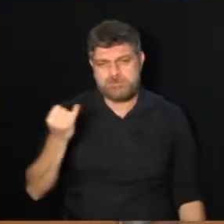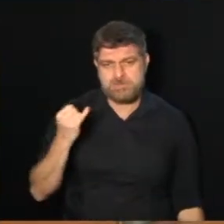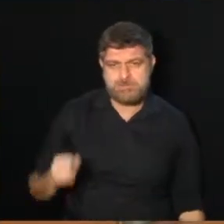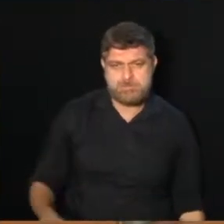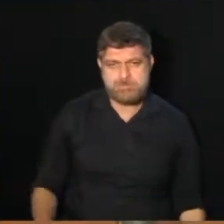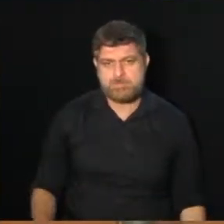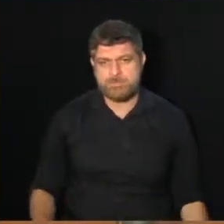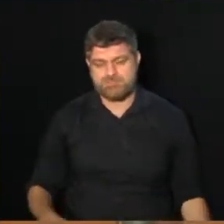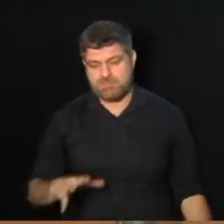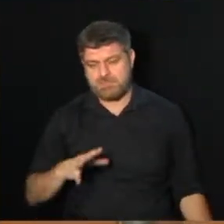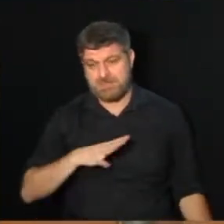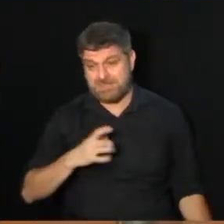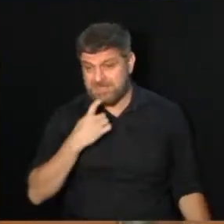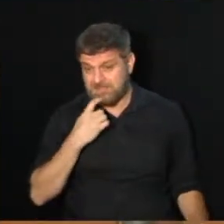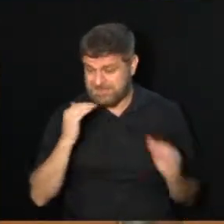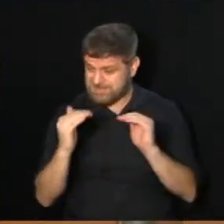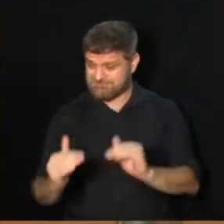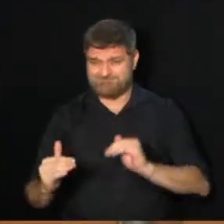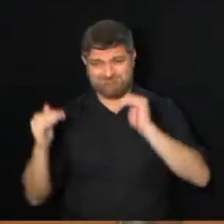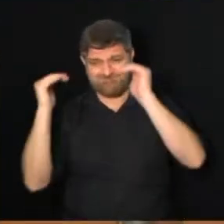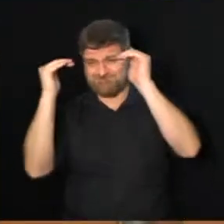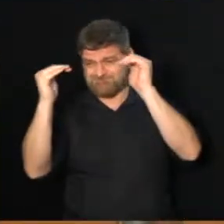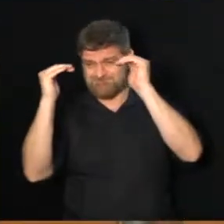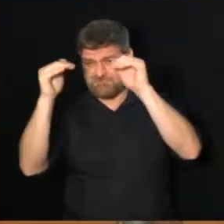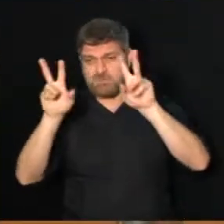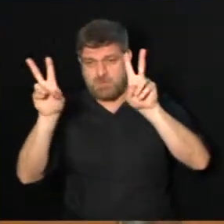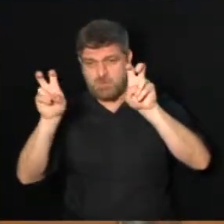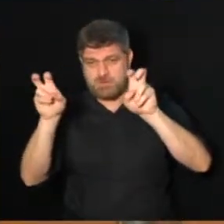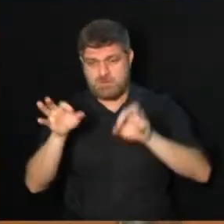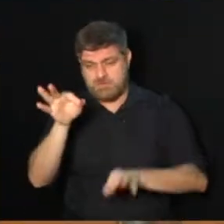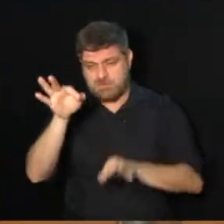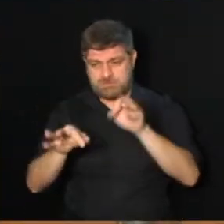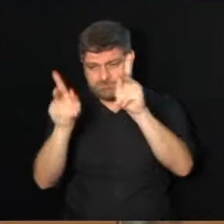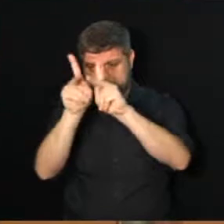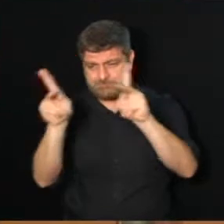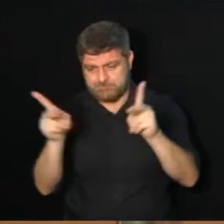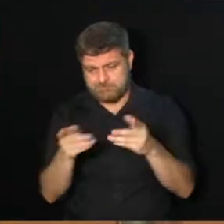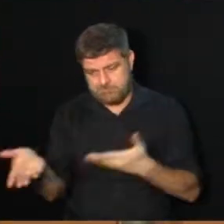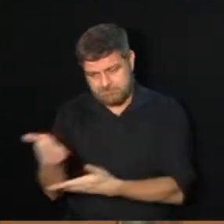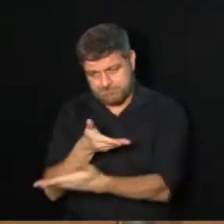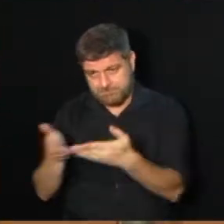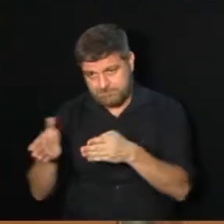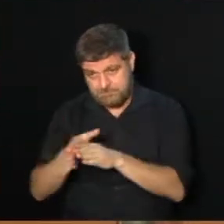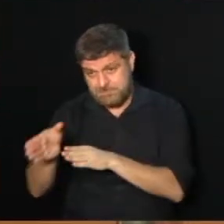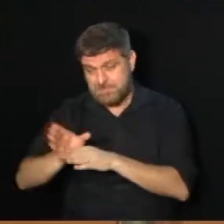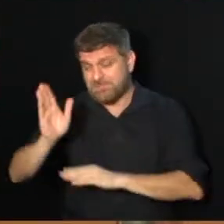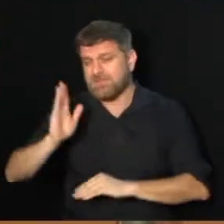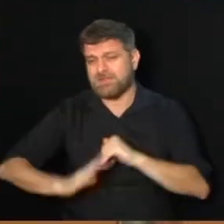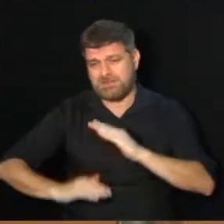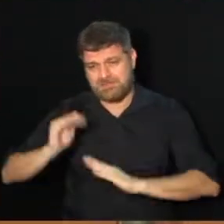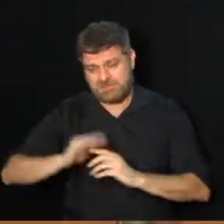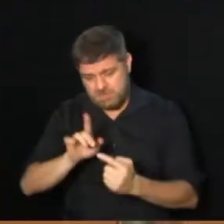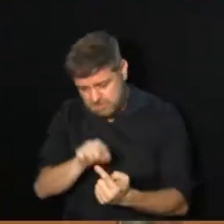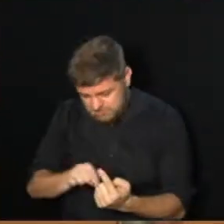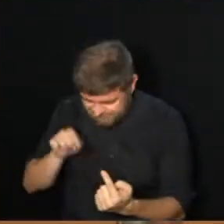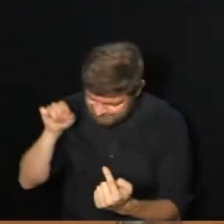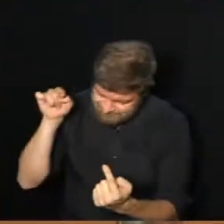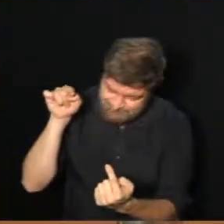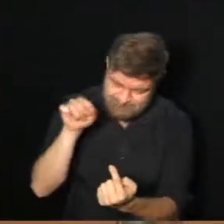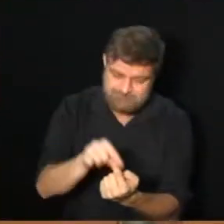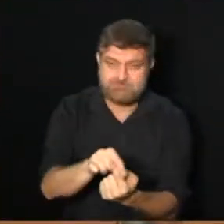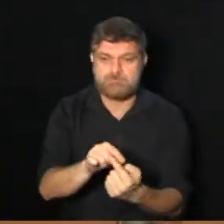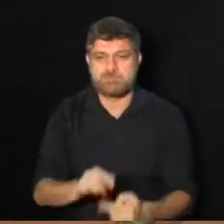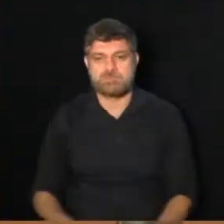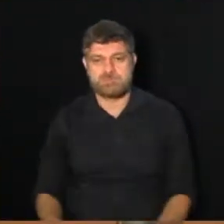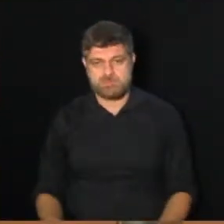patamar elevadíssimo quando se trata da temática de construir ações práticas e objetivas